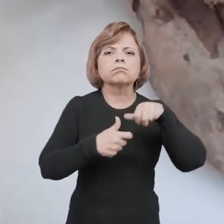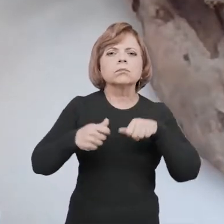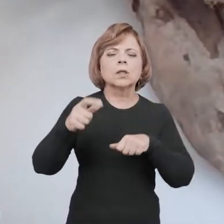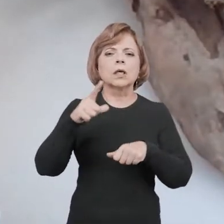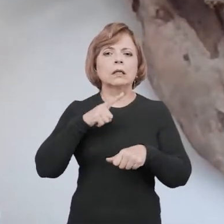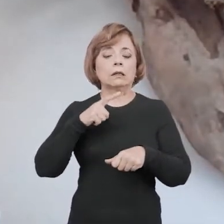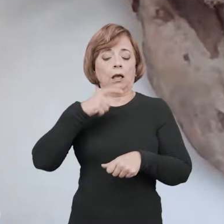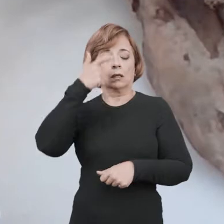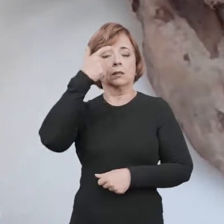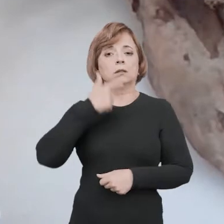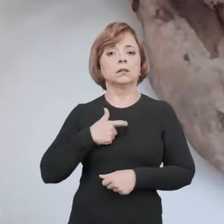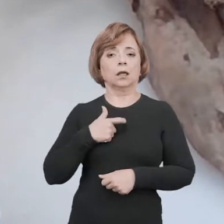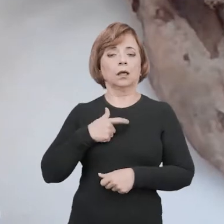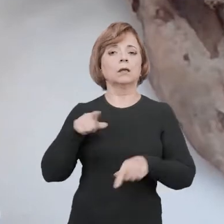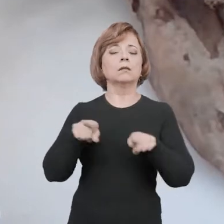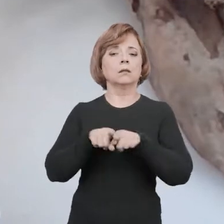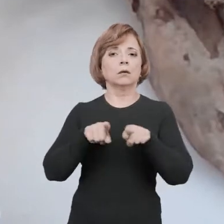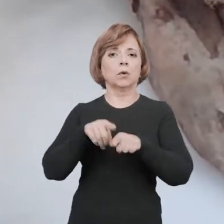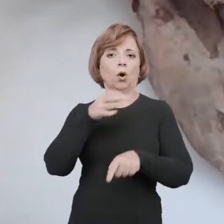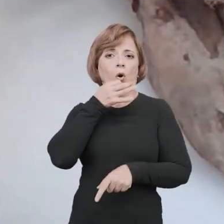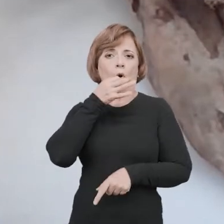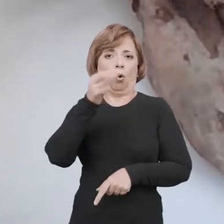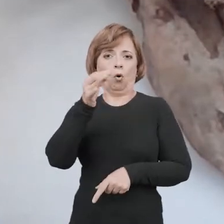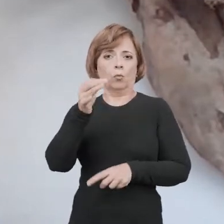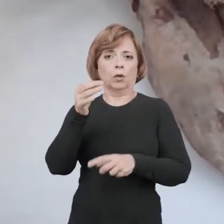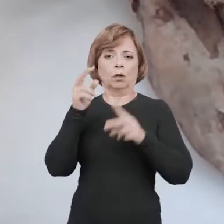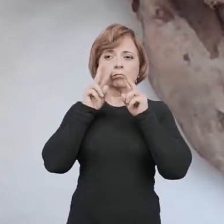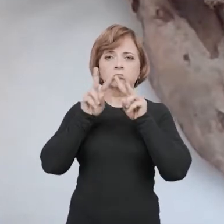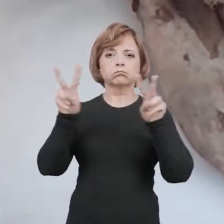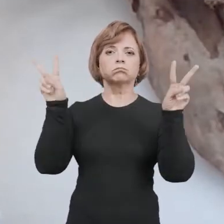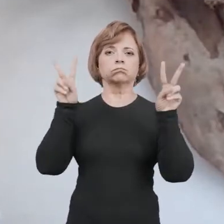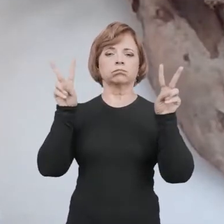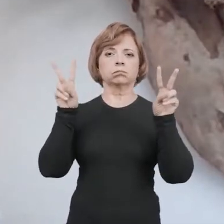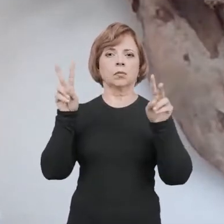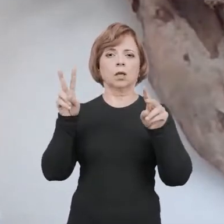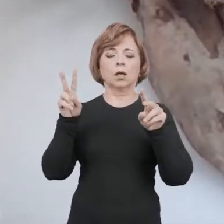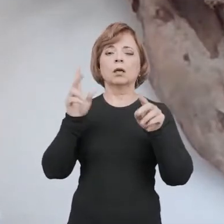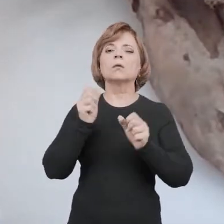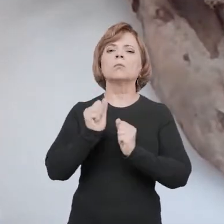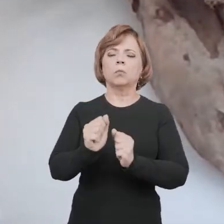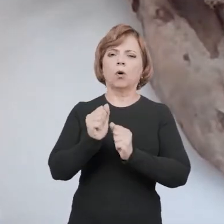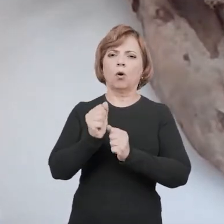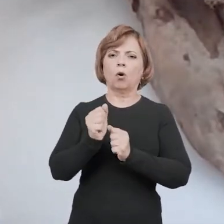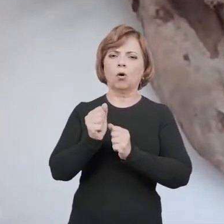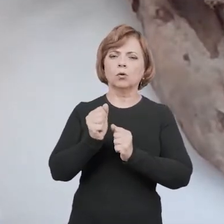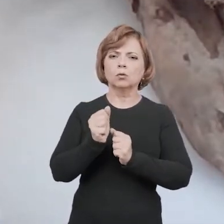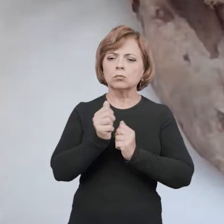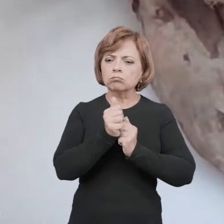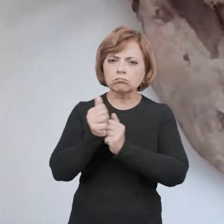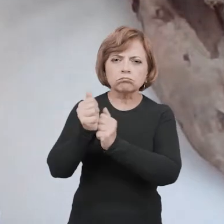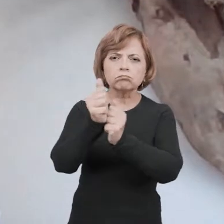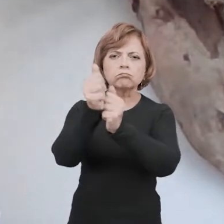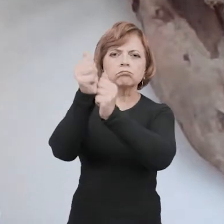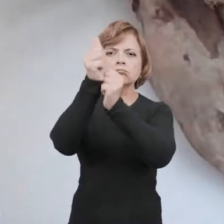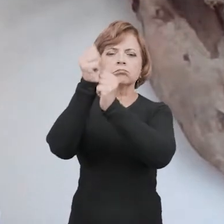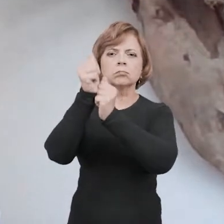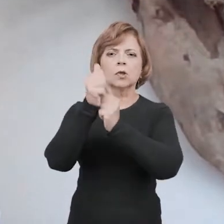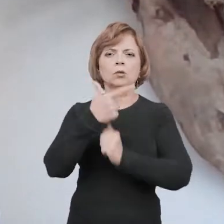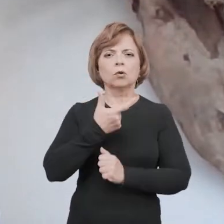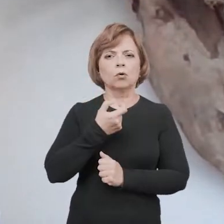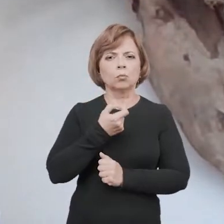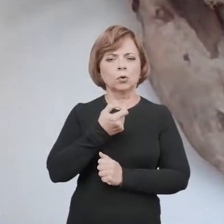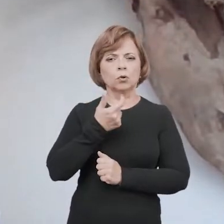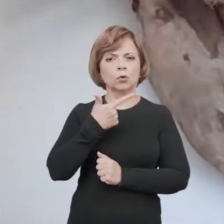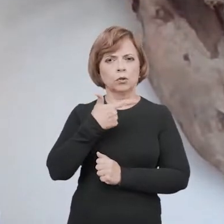voz, construindo um planejamento estratégico que orientaria a nossa gestão no período de 2020